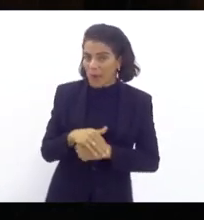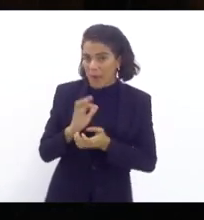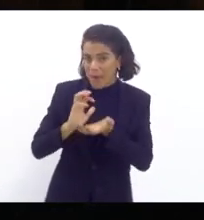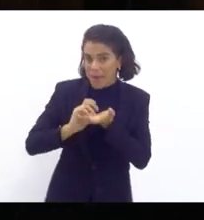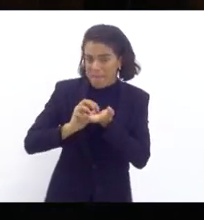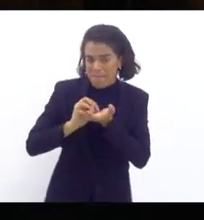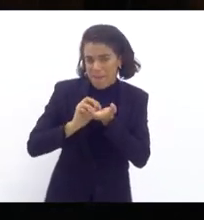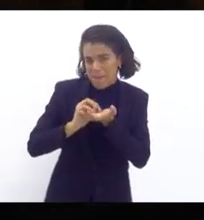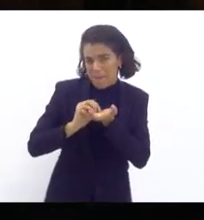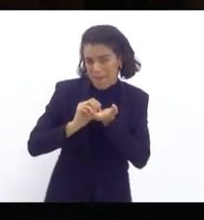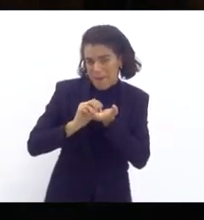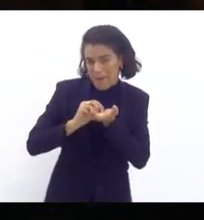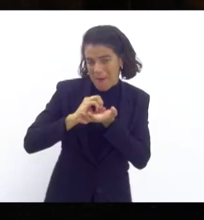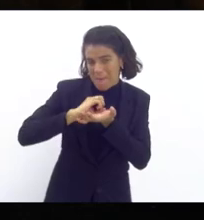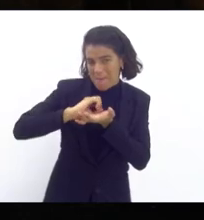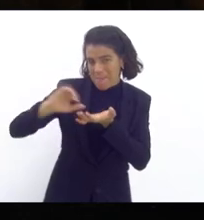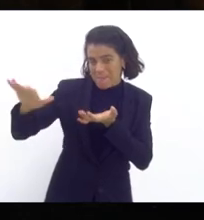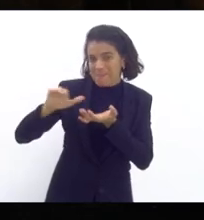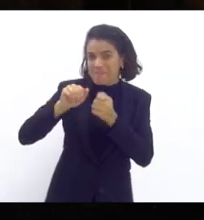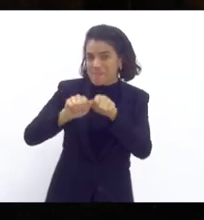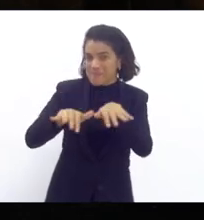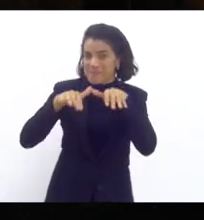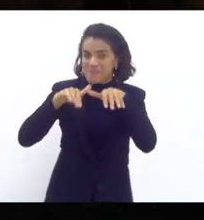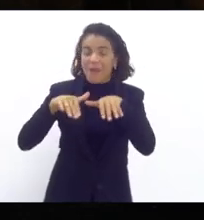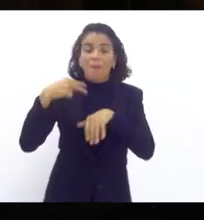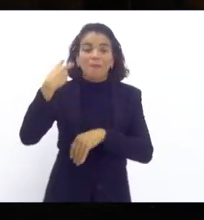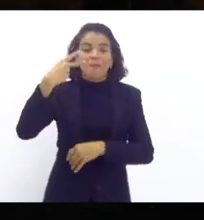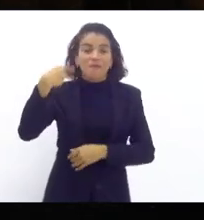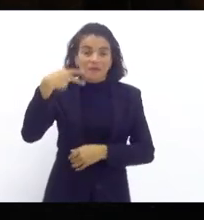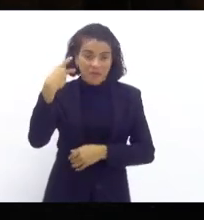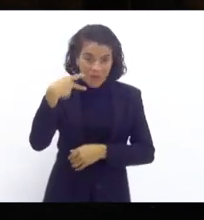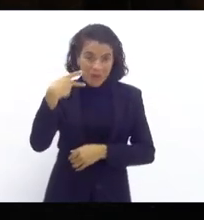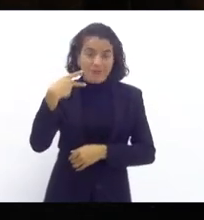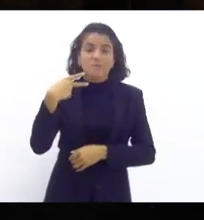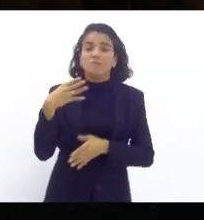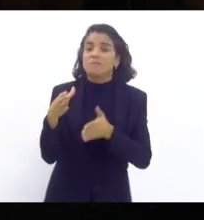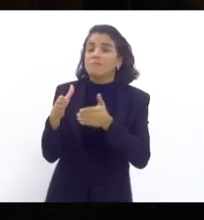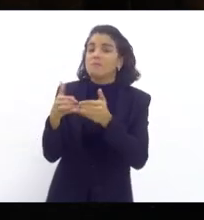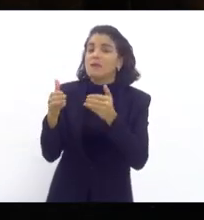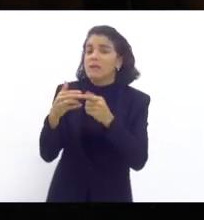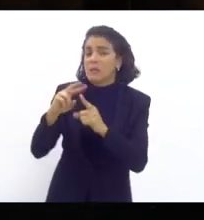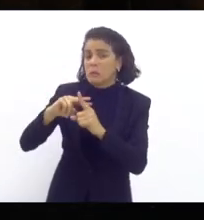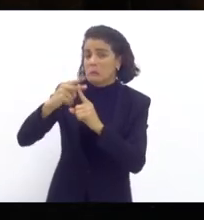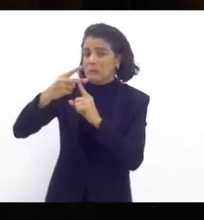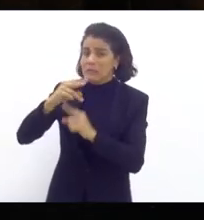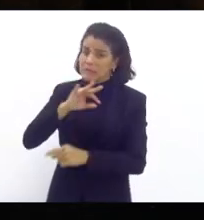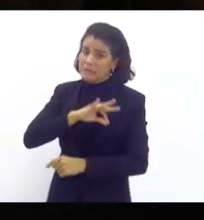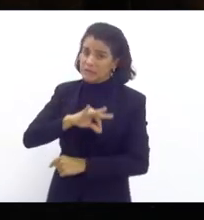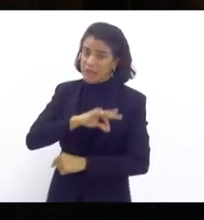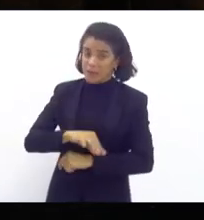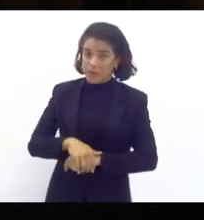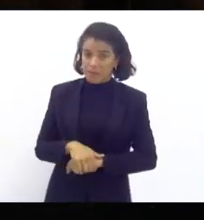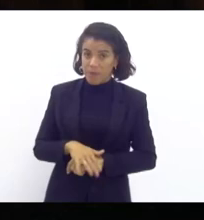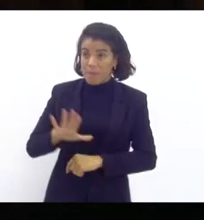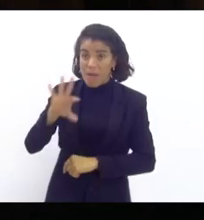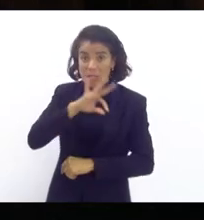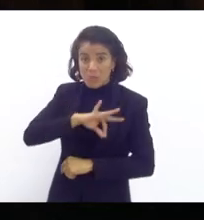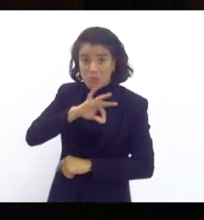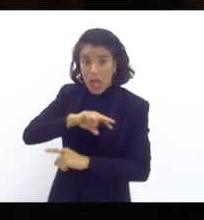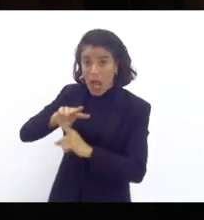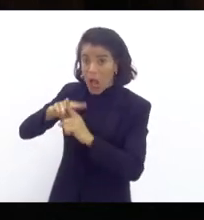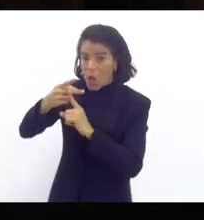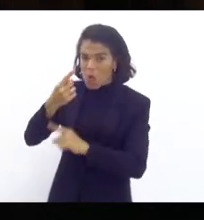mensagem para a Câmara de Vereadores do município pedindo o aumento do seu salário. Mas o aumento não